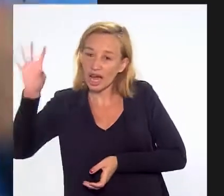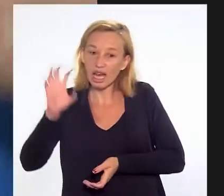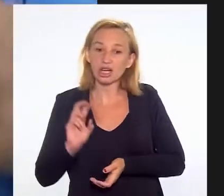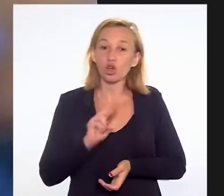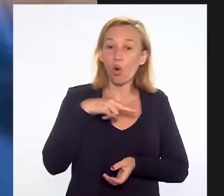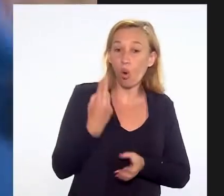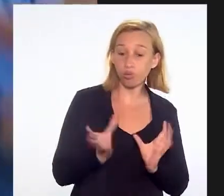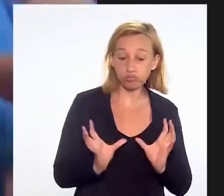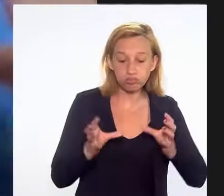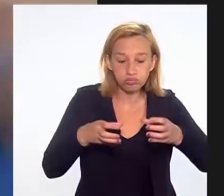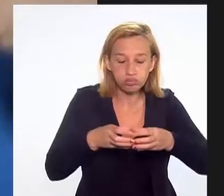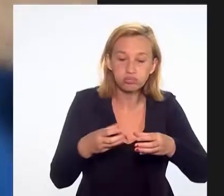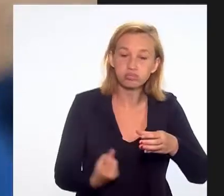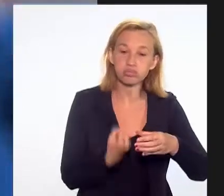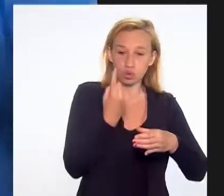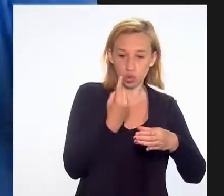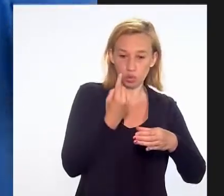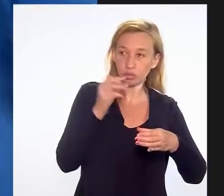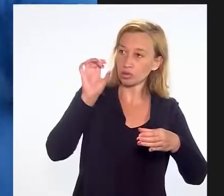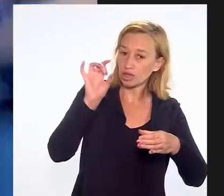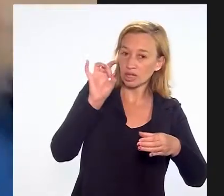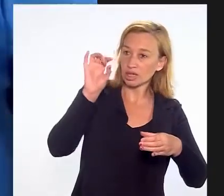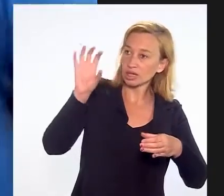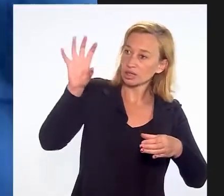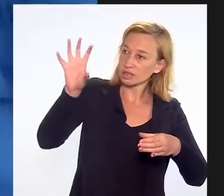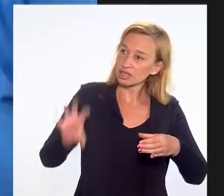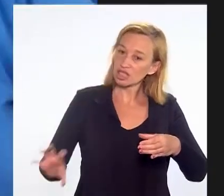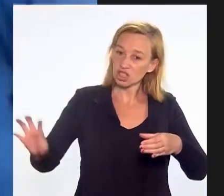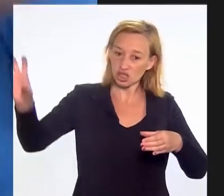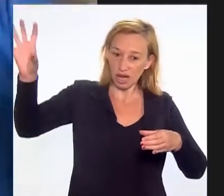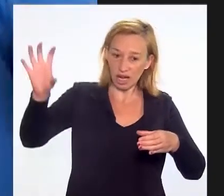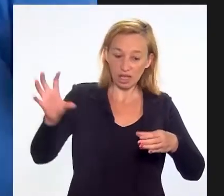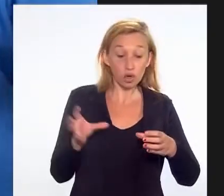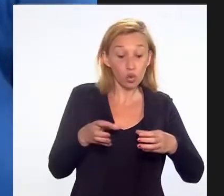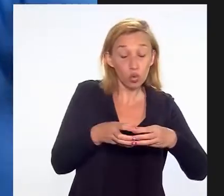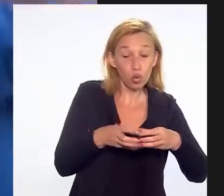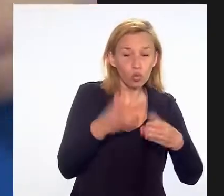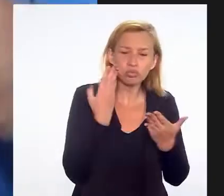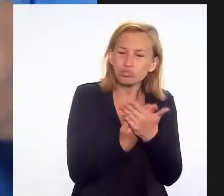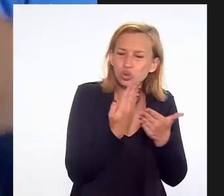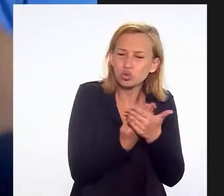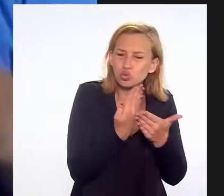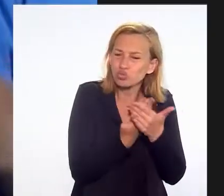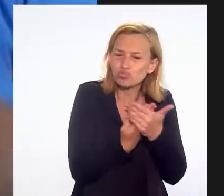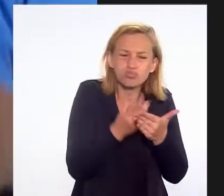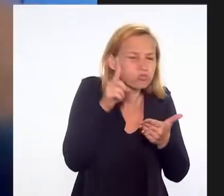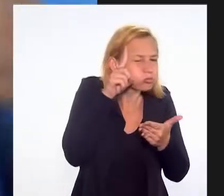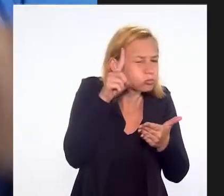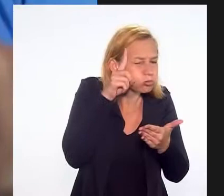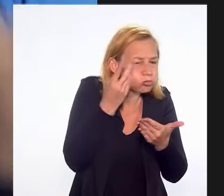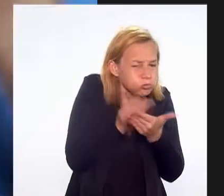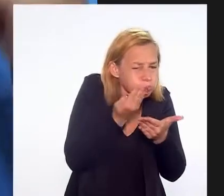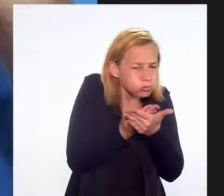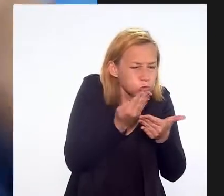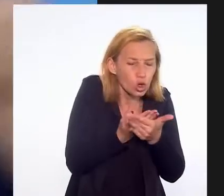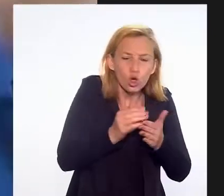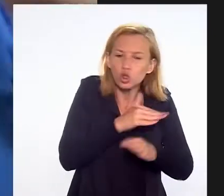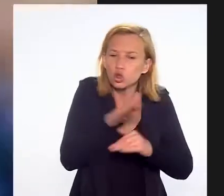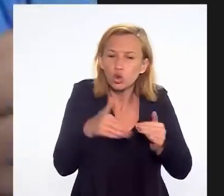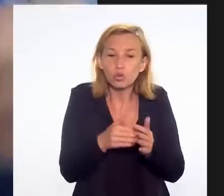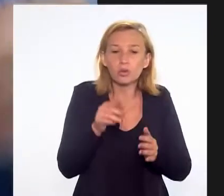seria em cada estado, ou pelo menos num grupo de cada estado, a gente ter grupos